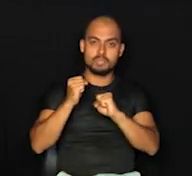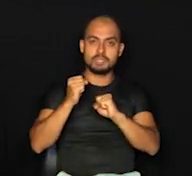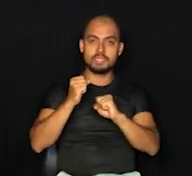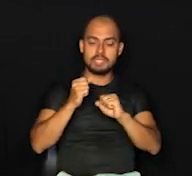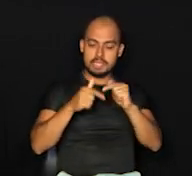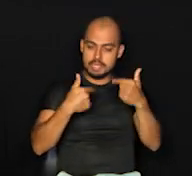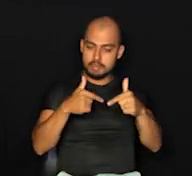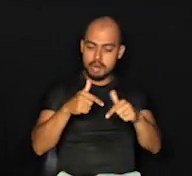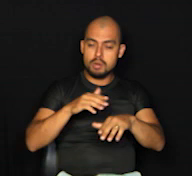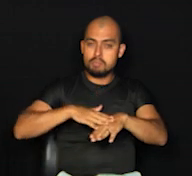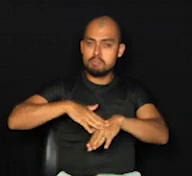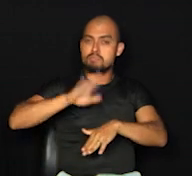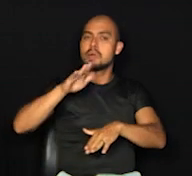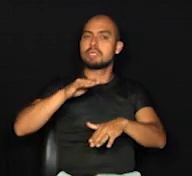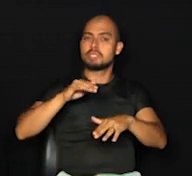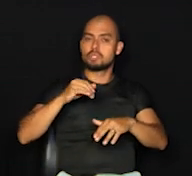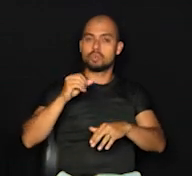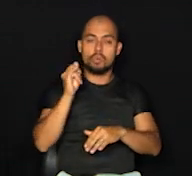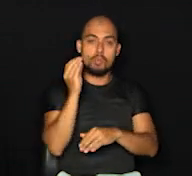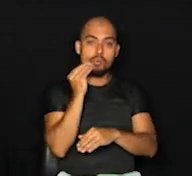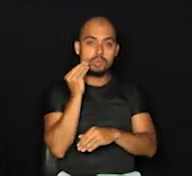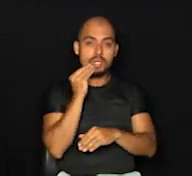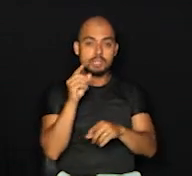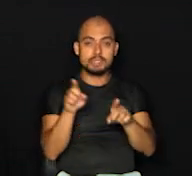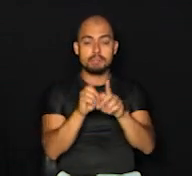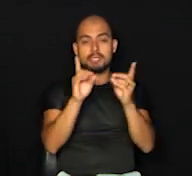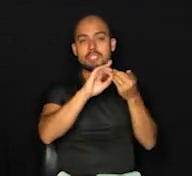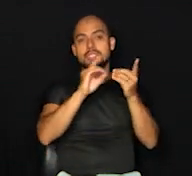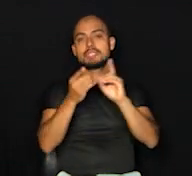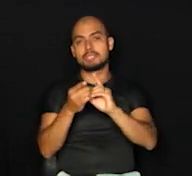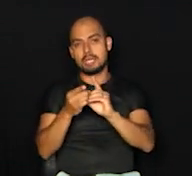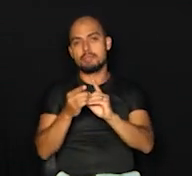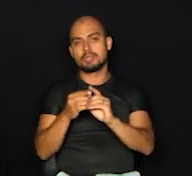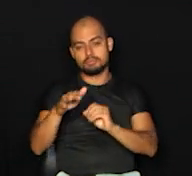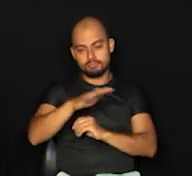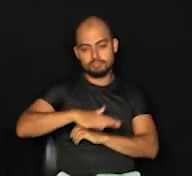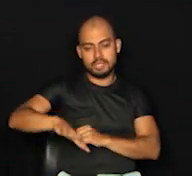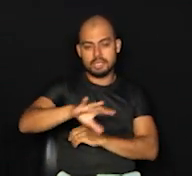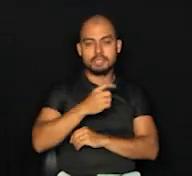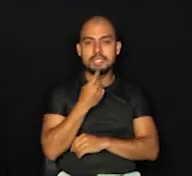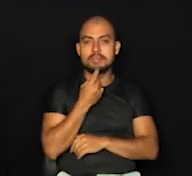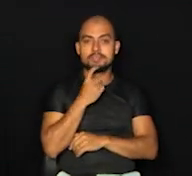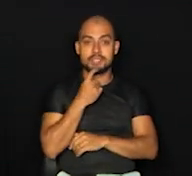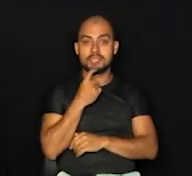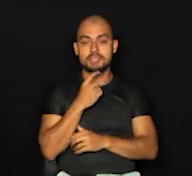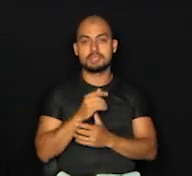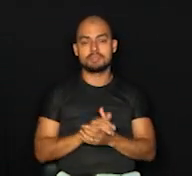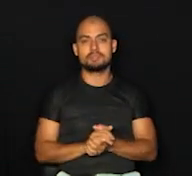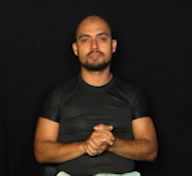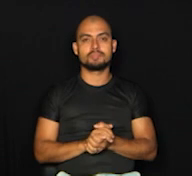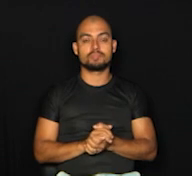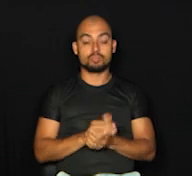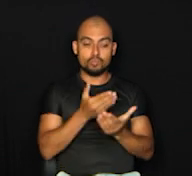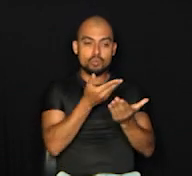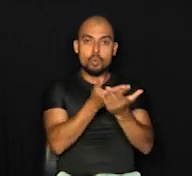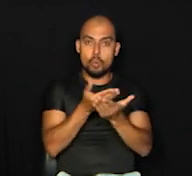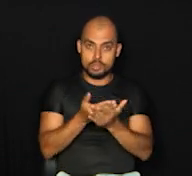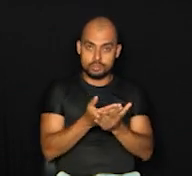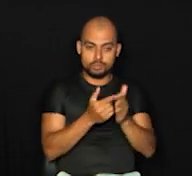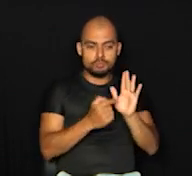de emprego e renda e uma boa dinâmica municipal e regional em Campinas. O estudo oferece